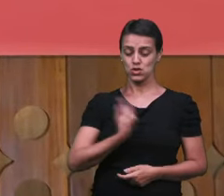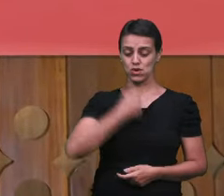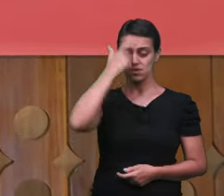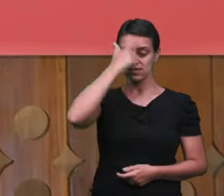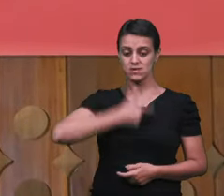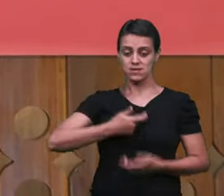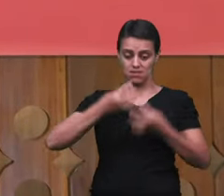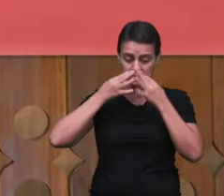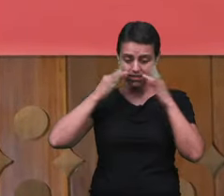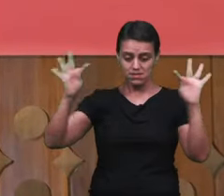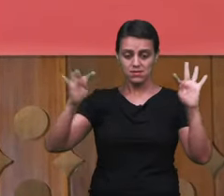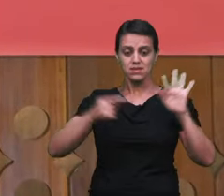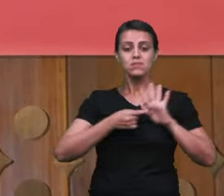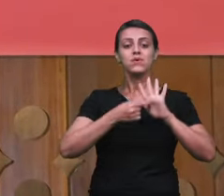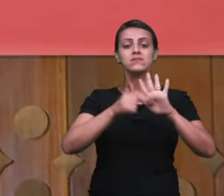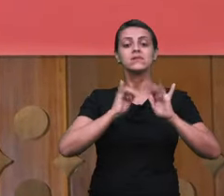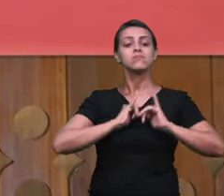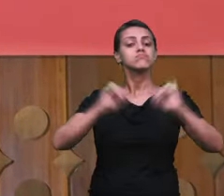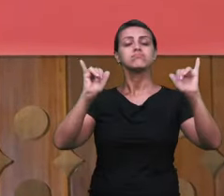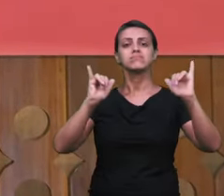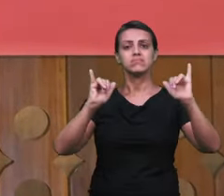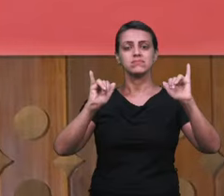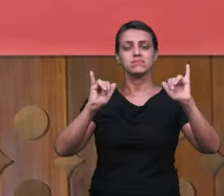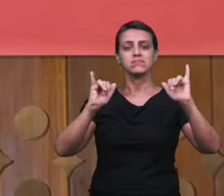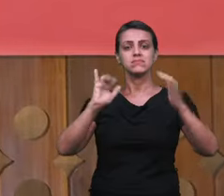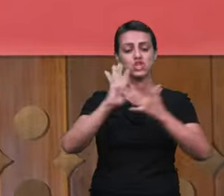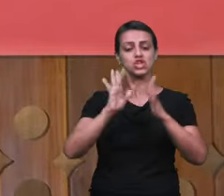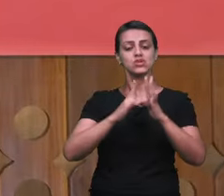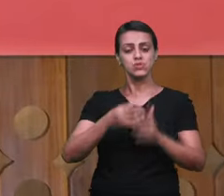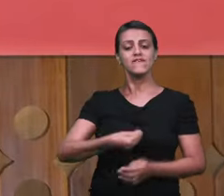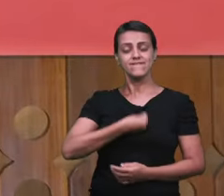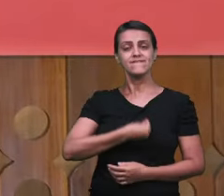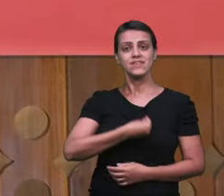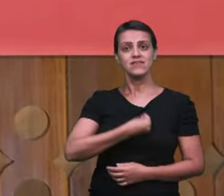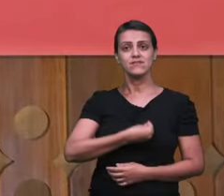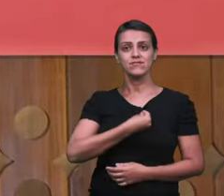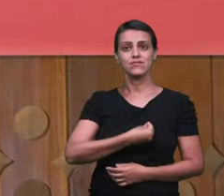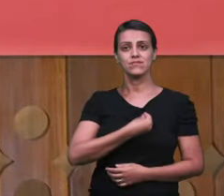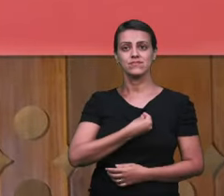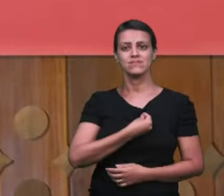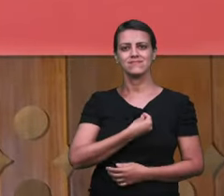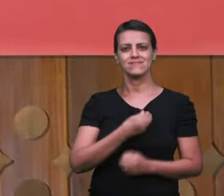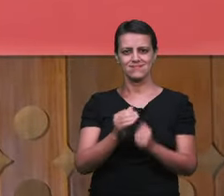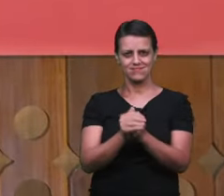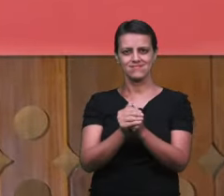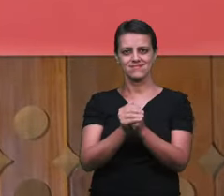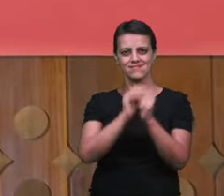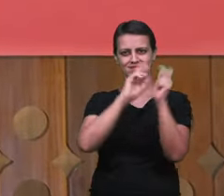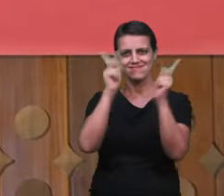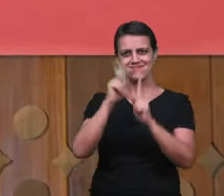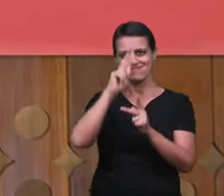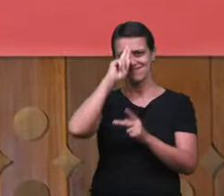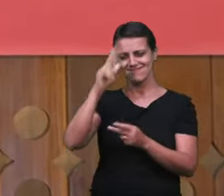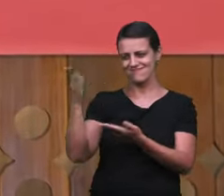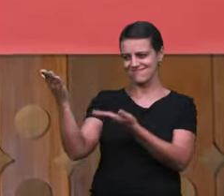assim: o Cordeiro está vivo. A paz do Senhor. Mais